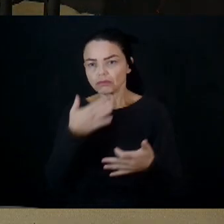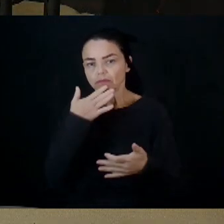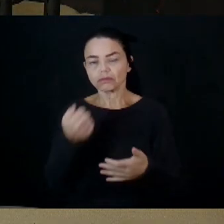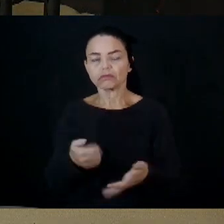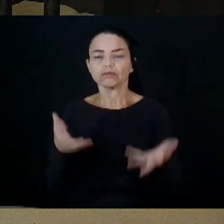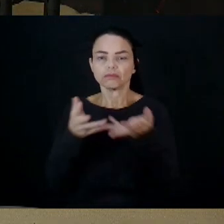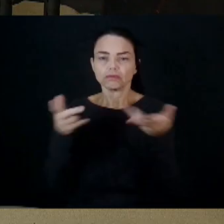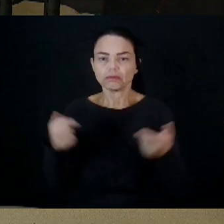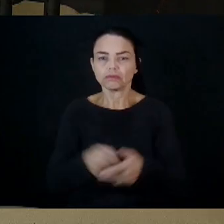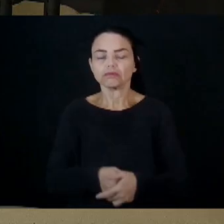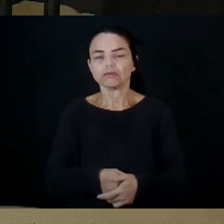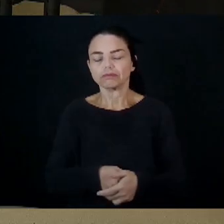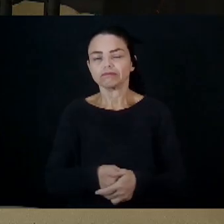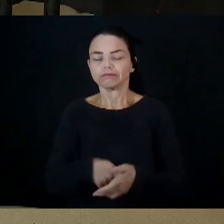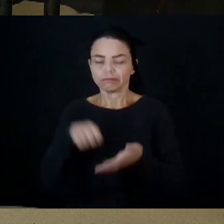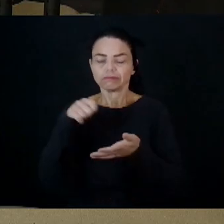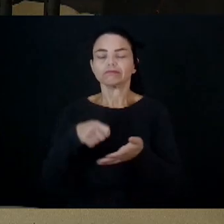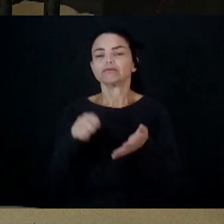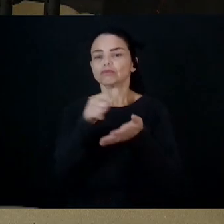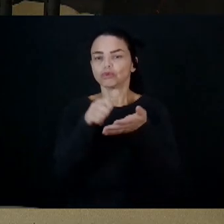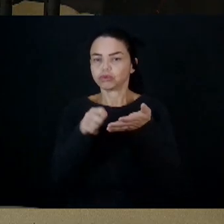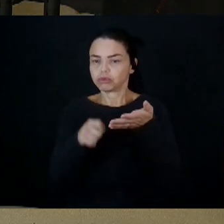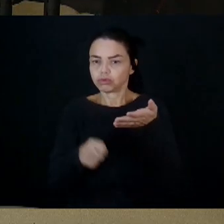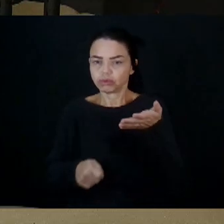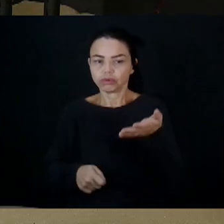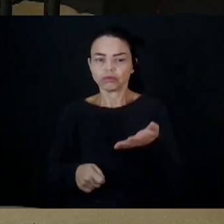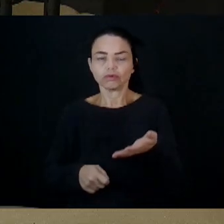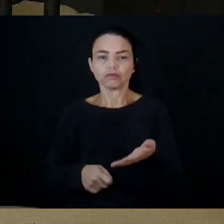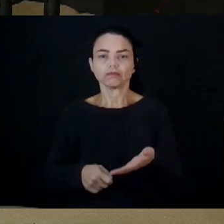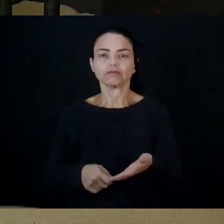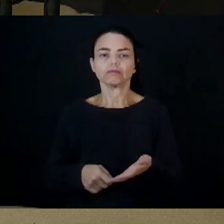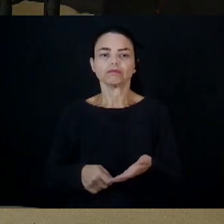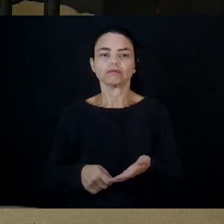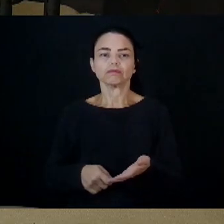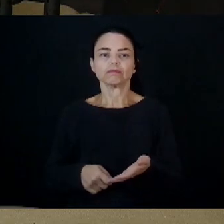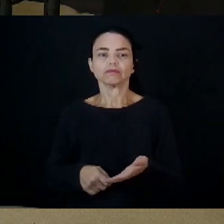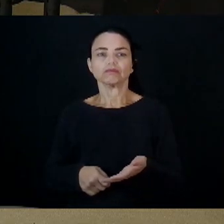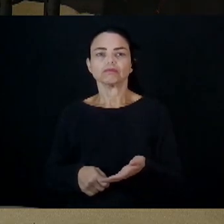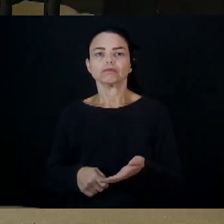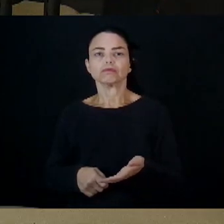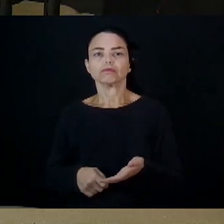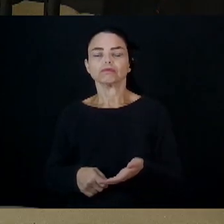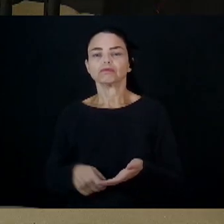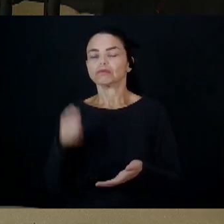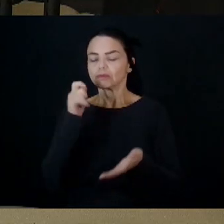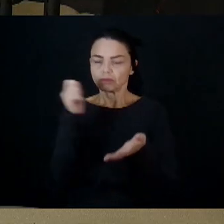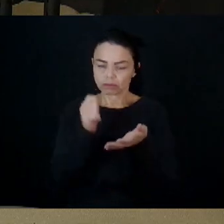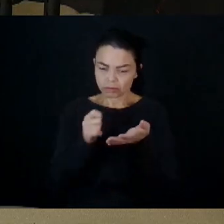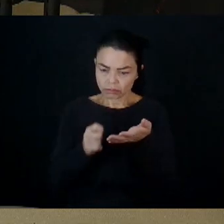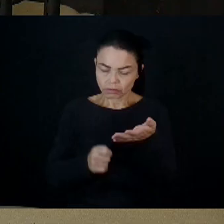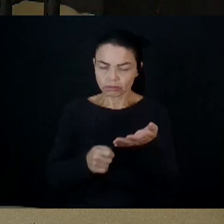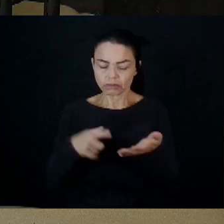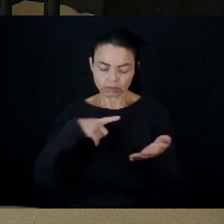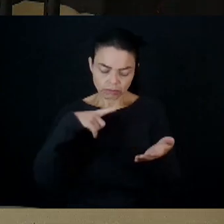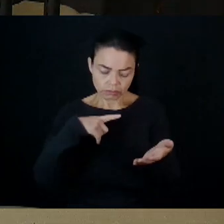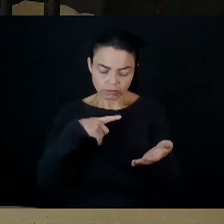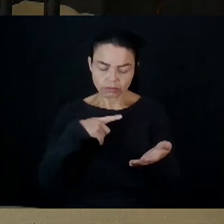imagina uma redação, né? Alô, redação! Essa é para vocês, hein? A nossa redação, acho que nós temos aí mais de 20